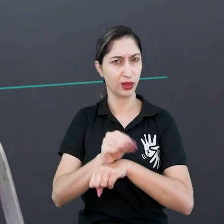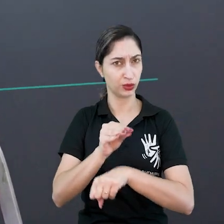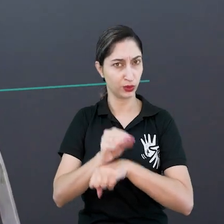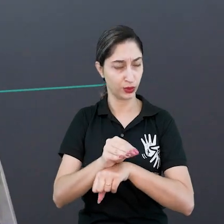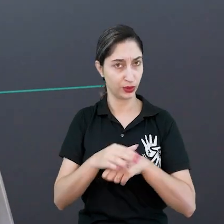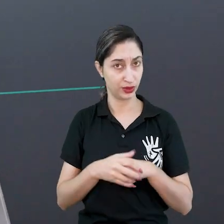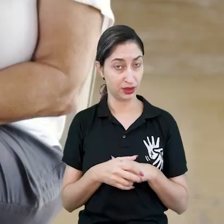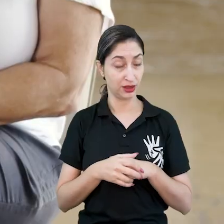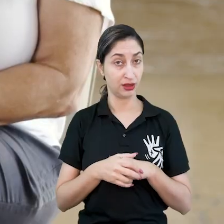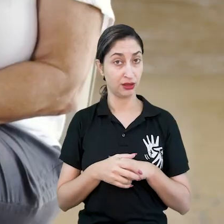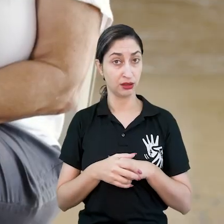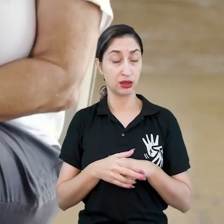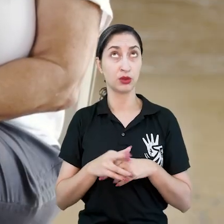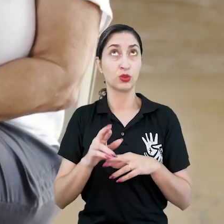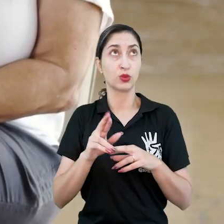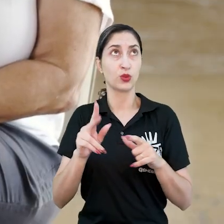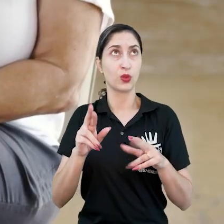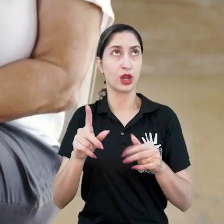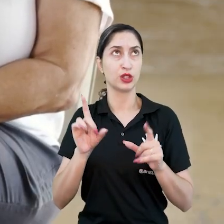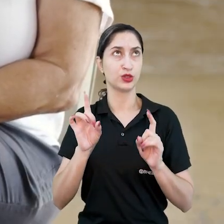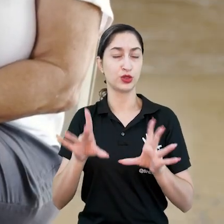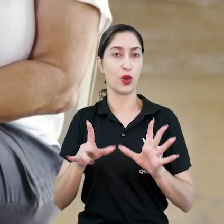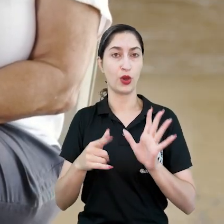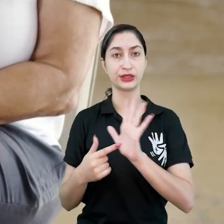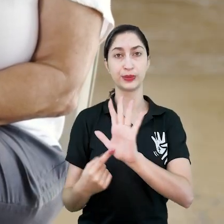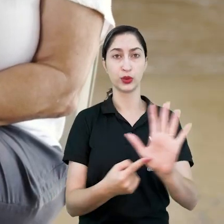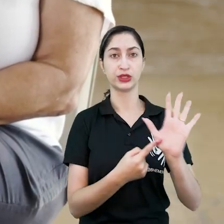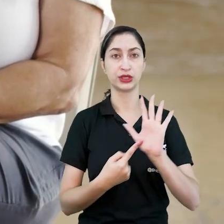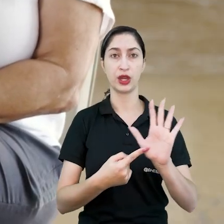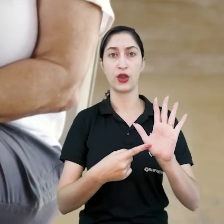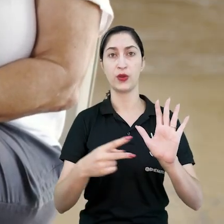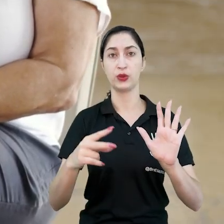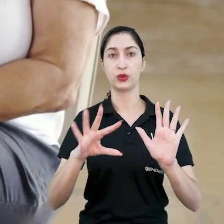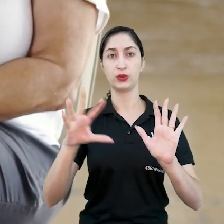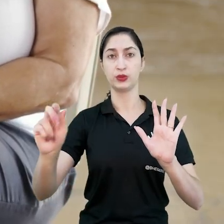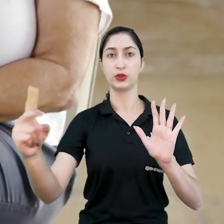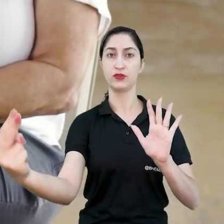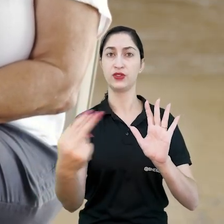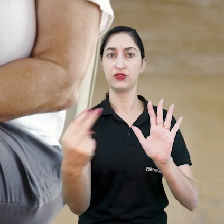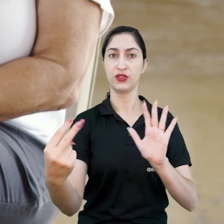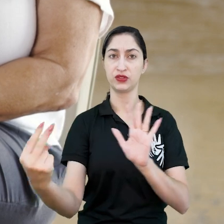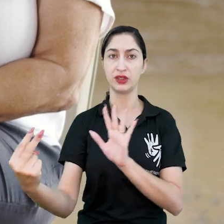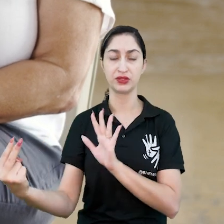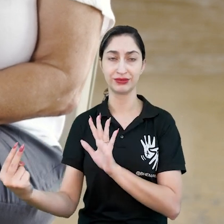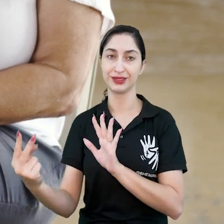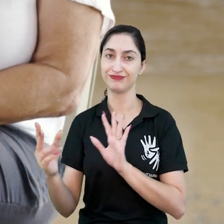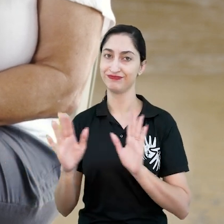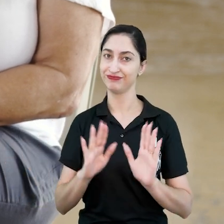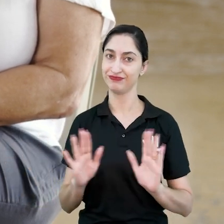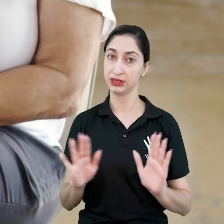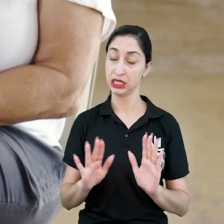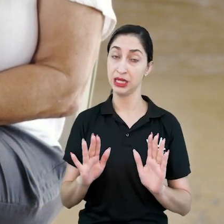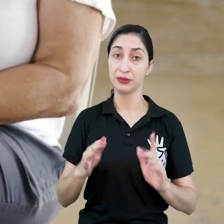cuidado que é mais do que simplesmente ir para uma exposição, mostrar como é que é um trabalho. Tem